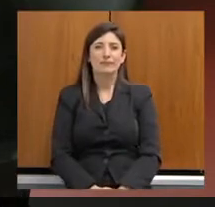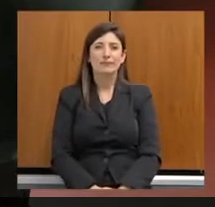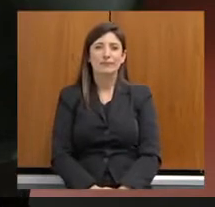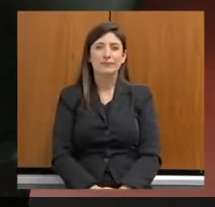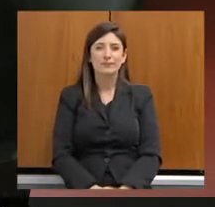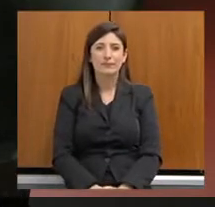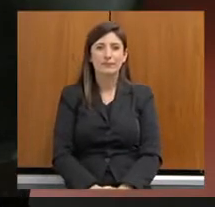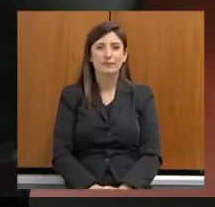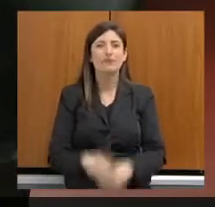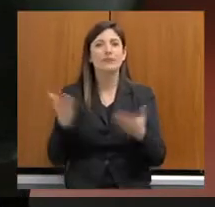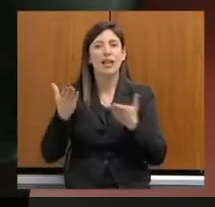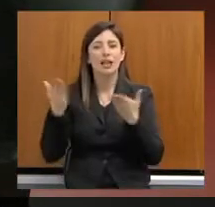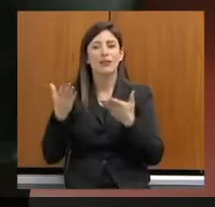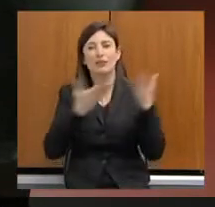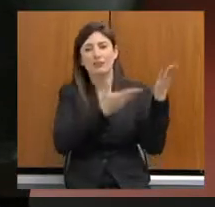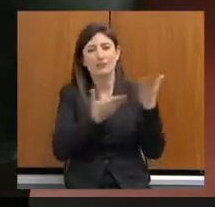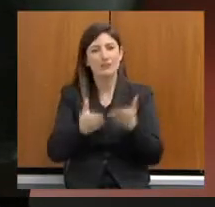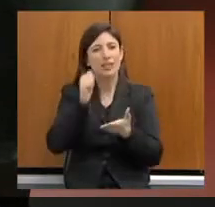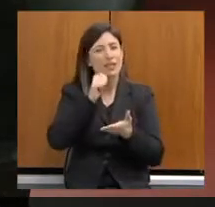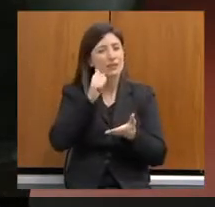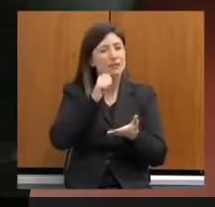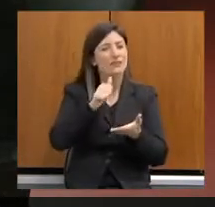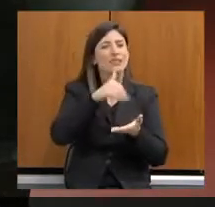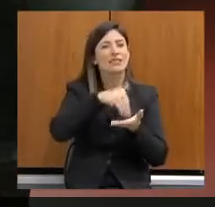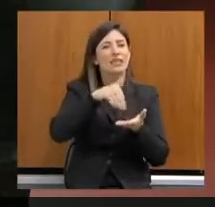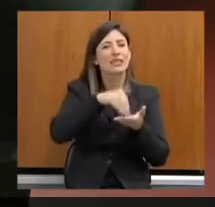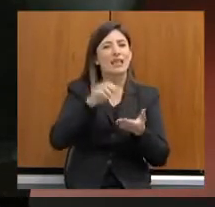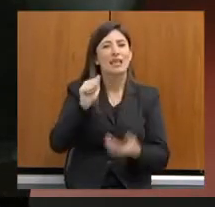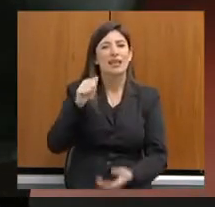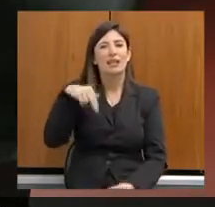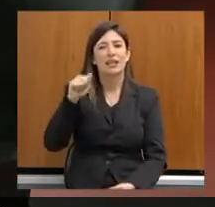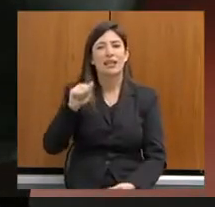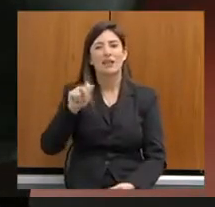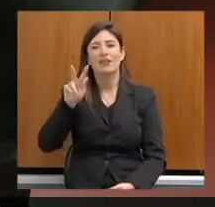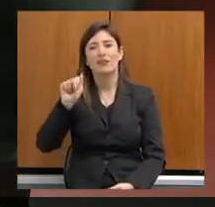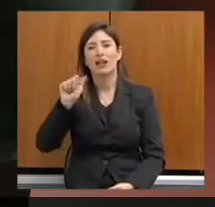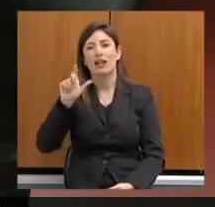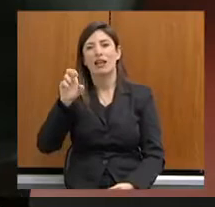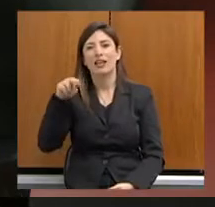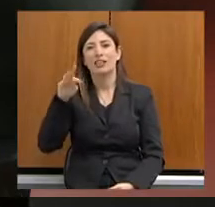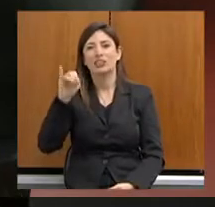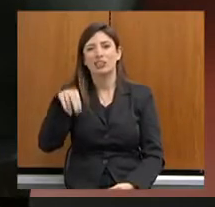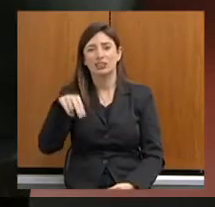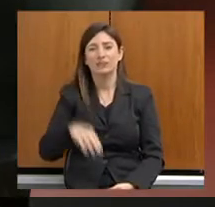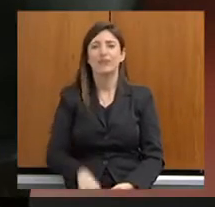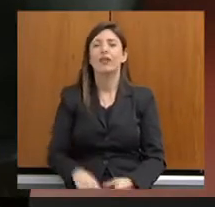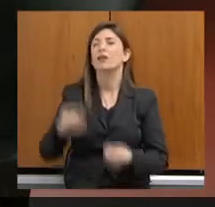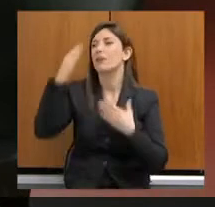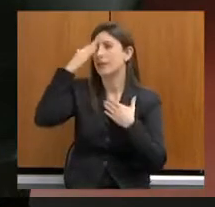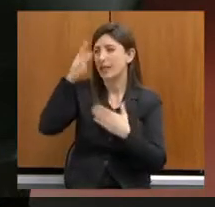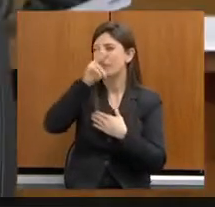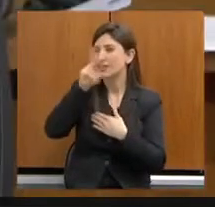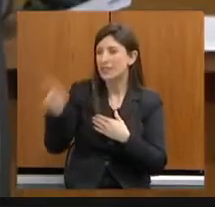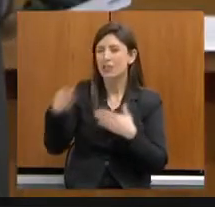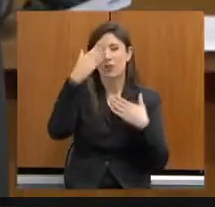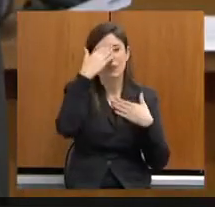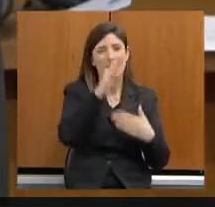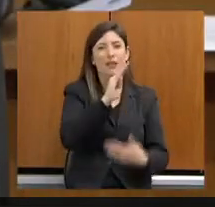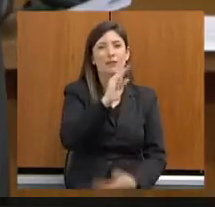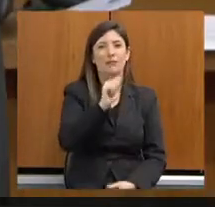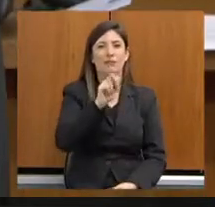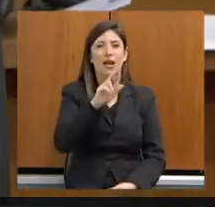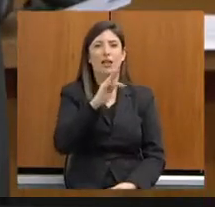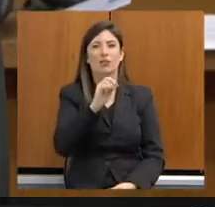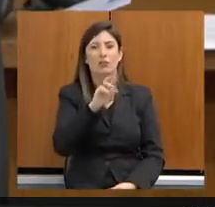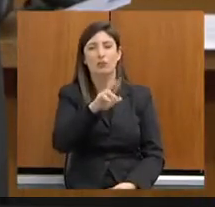e com a palavra secretária Ana Valentina muito obrigada Presidente Muito Obrigada Pastor